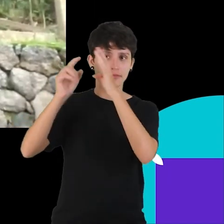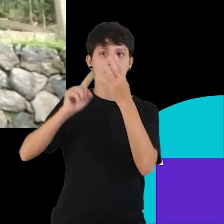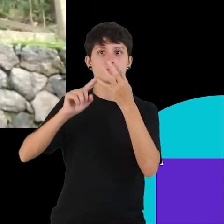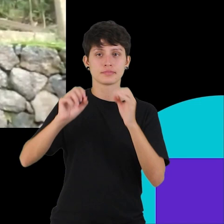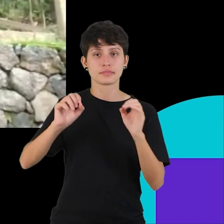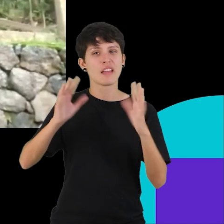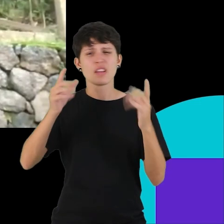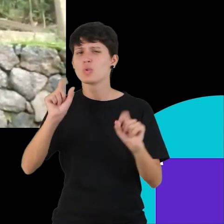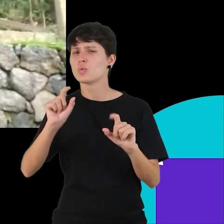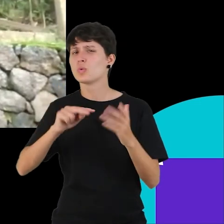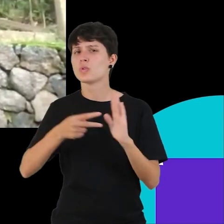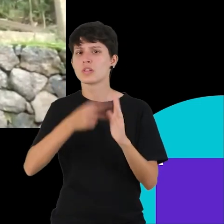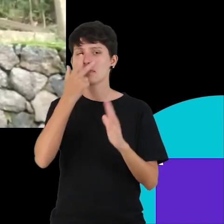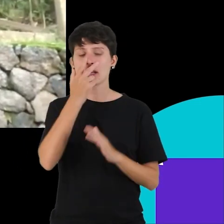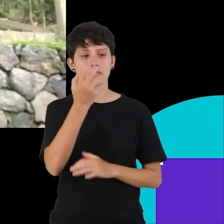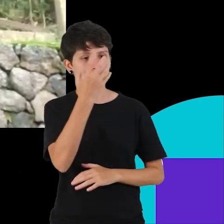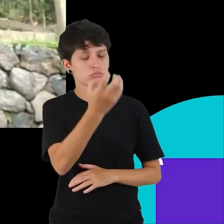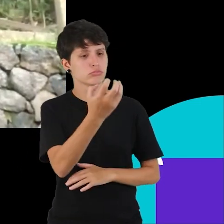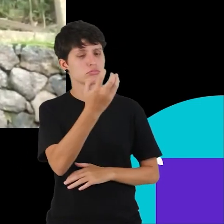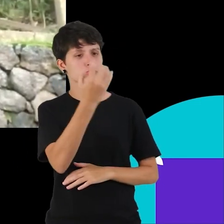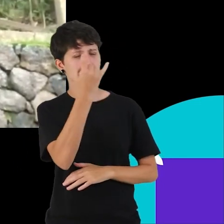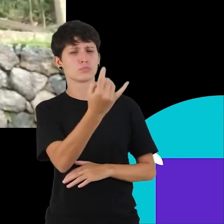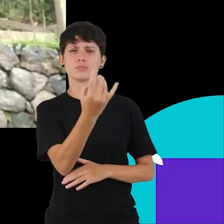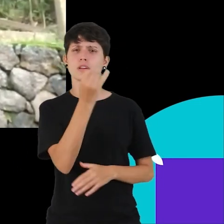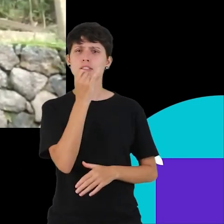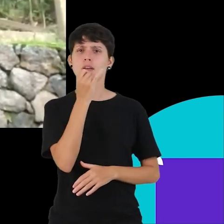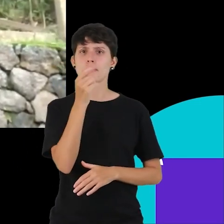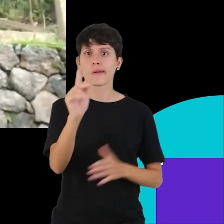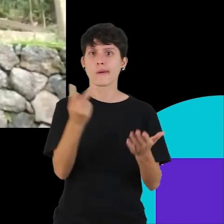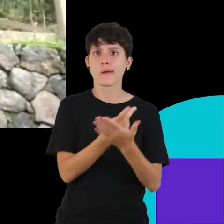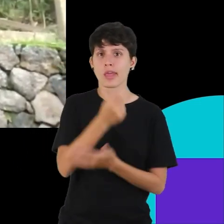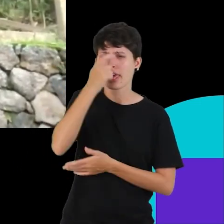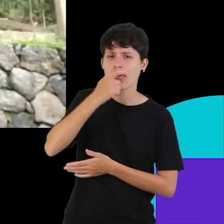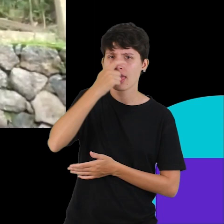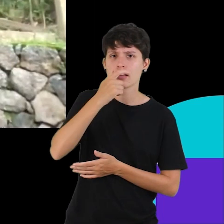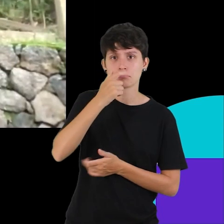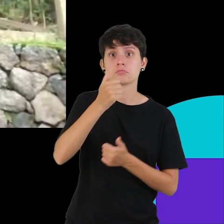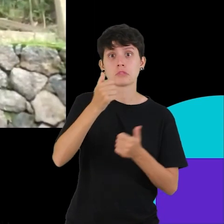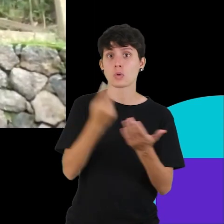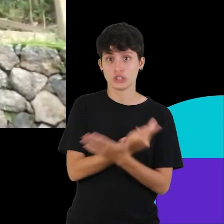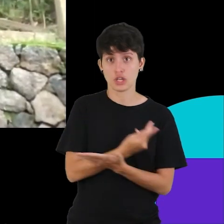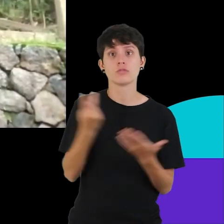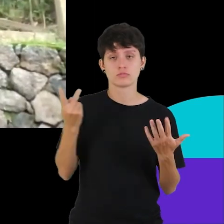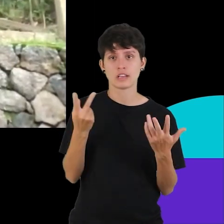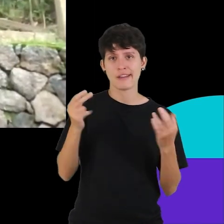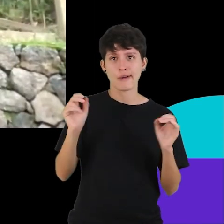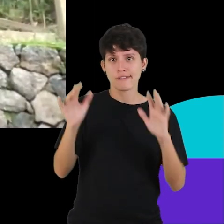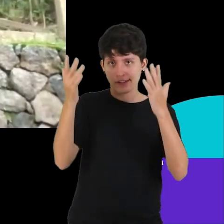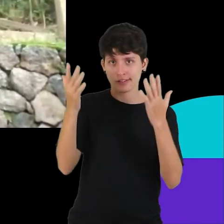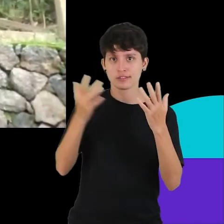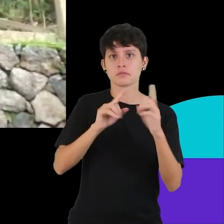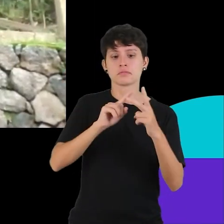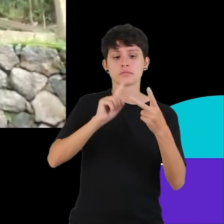modelos mentais, mudar crenças, valores de comunidades, pode gerar consequências imprevisíveis. Então, se a gente intervisse